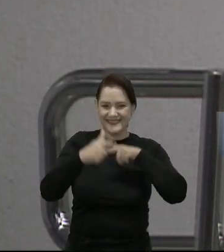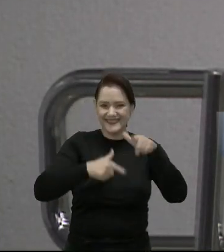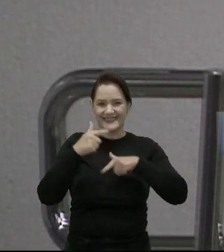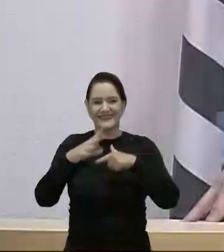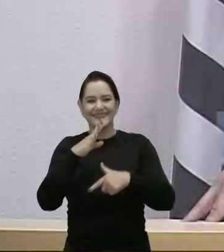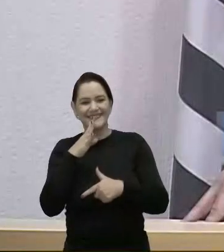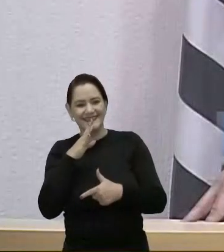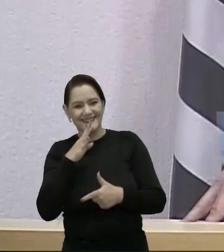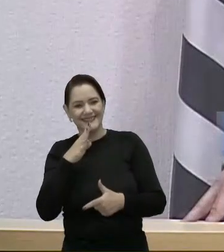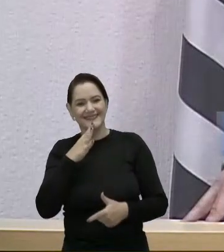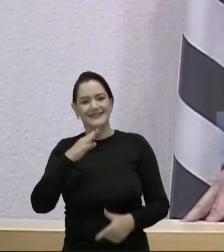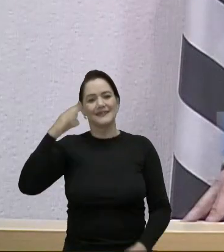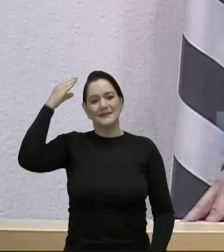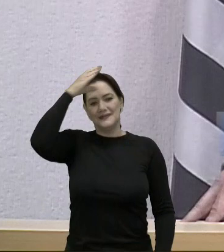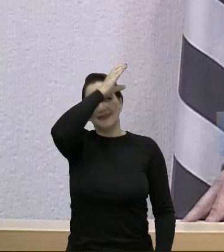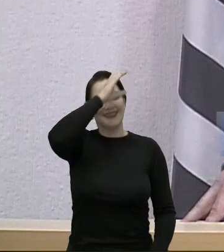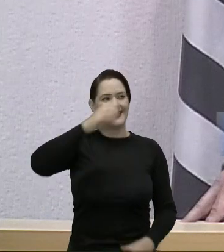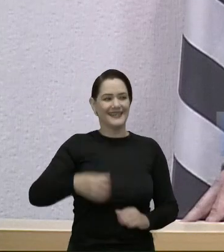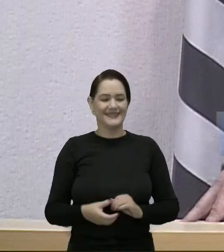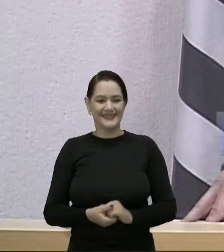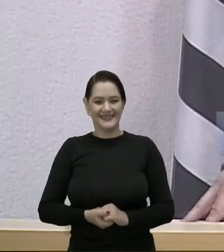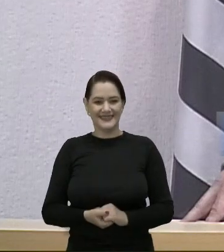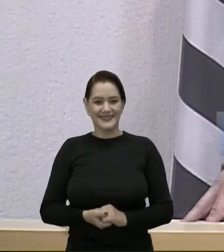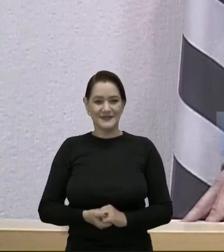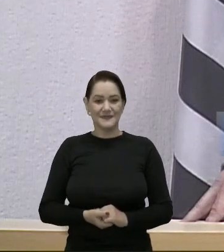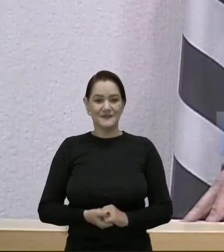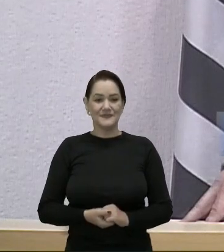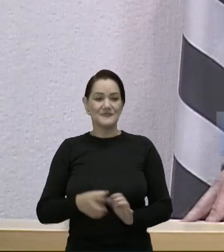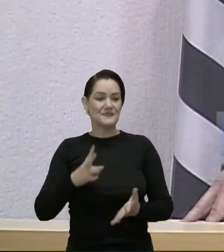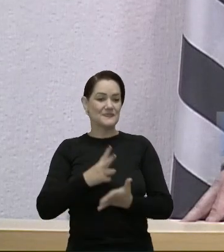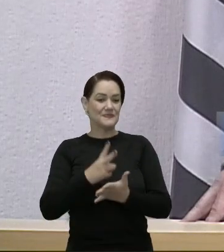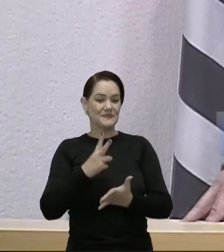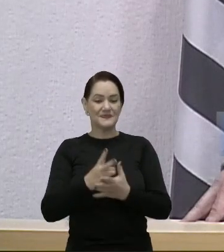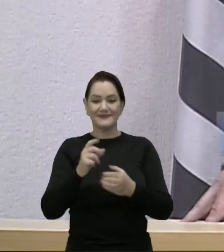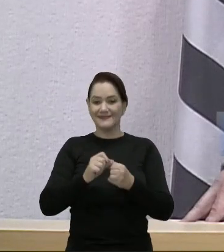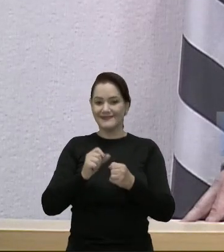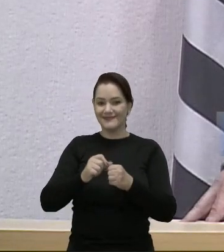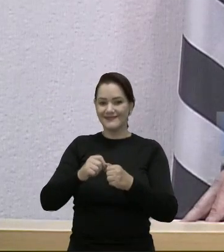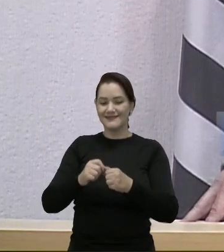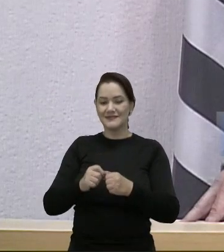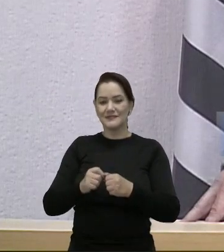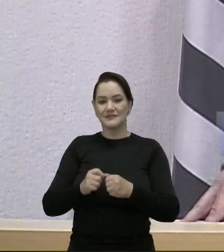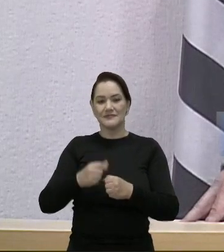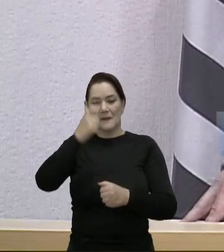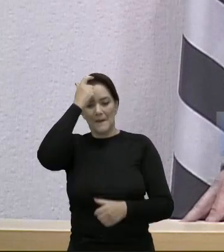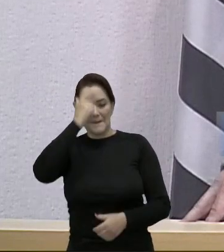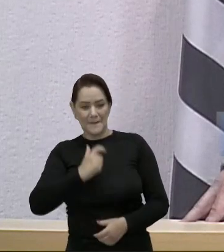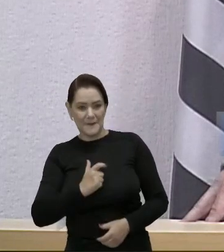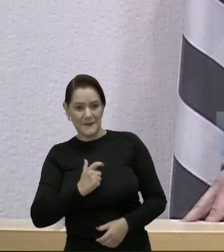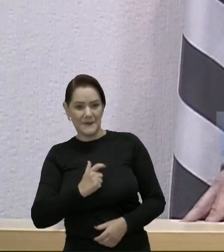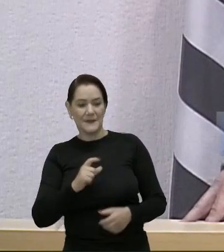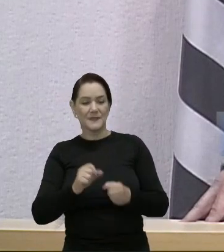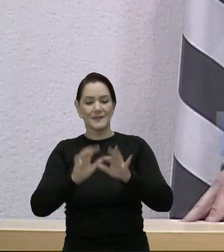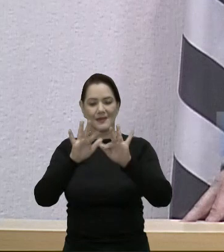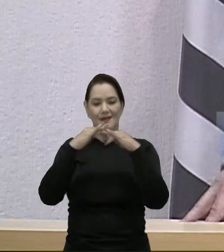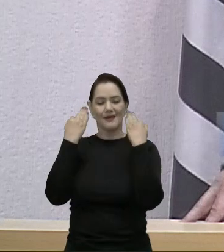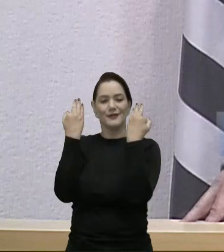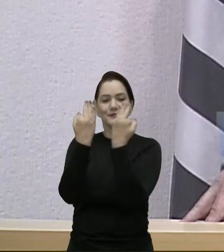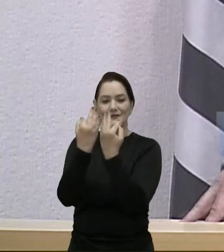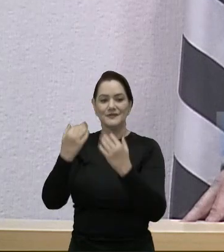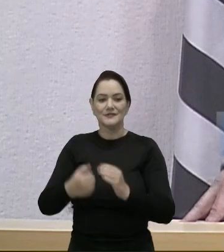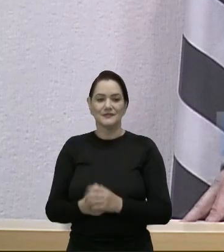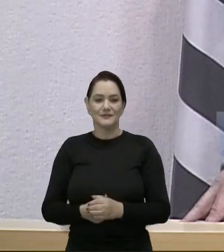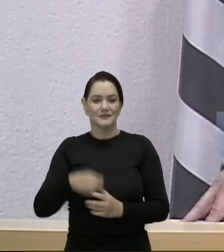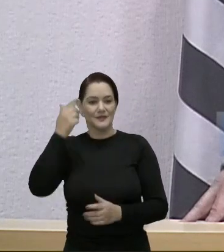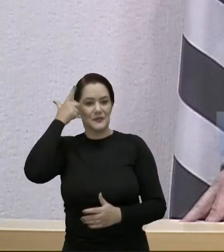trabalho reconhecido pelos clientes. E sua maior realização pessoal é a sua família e ter conquistado